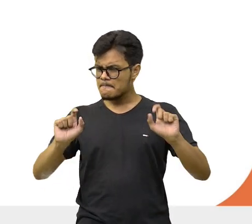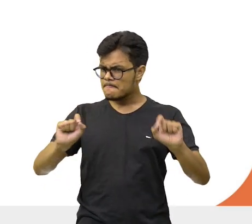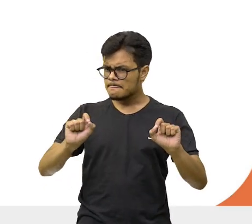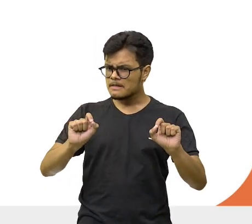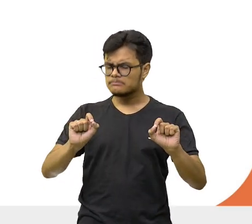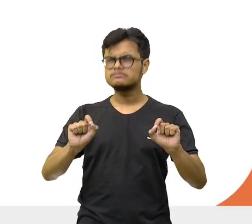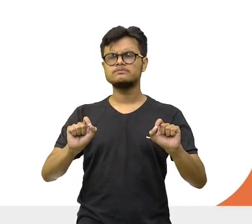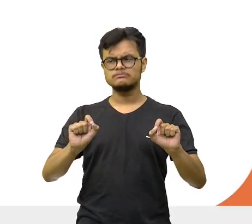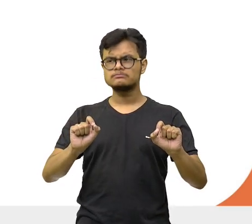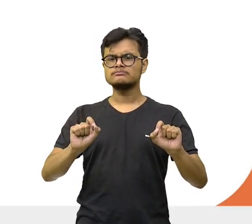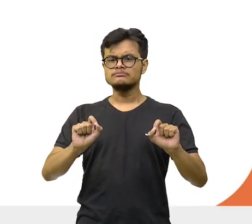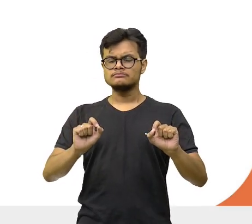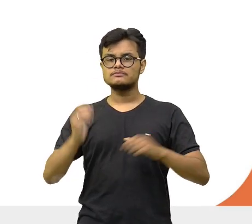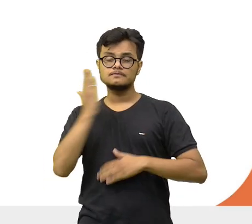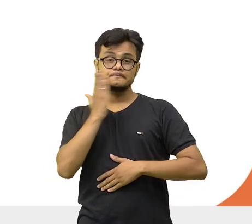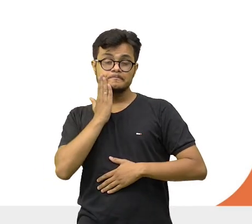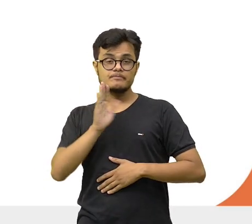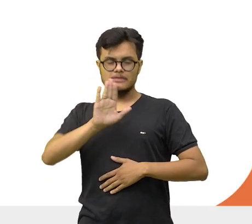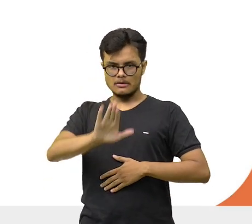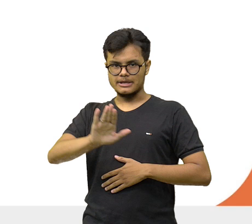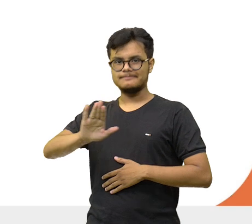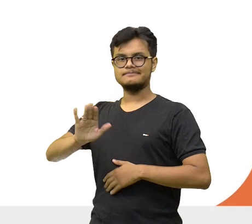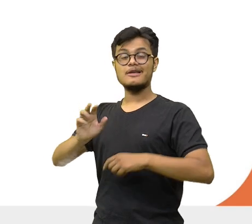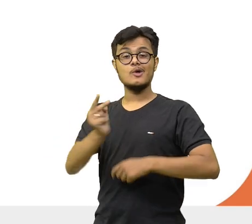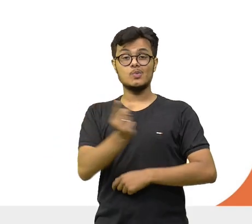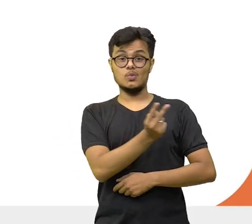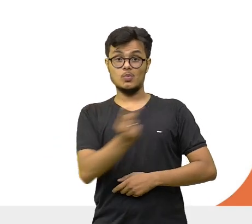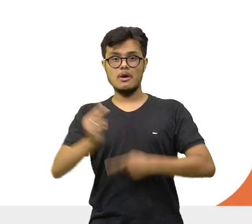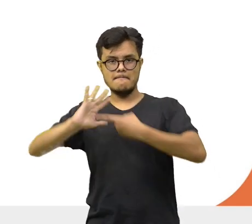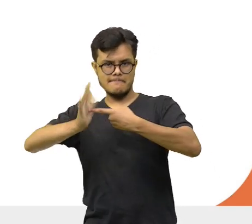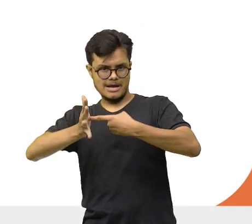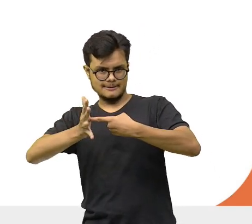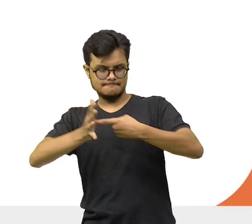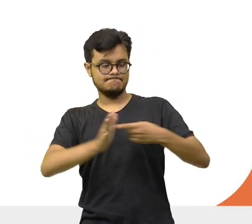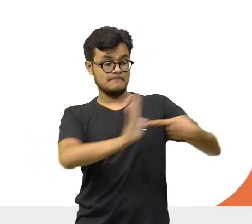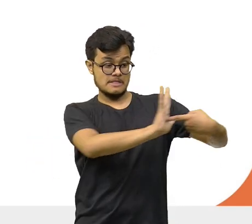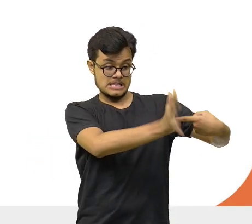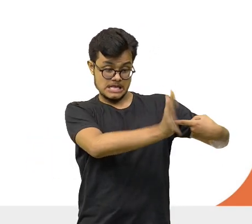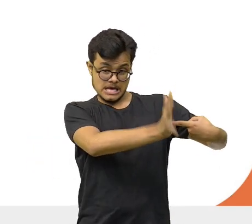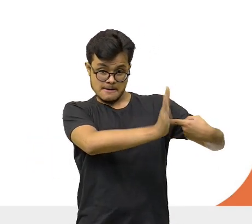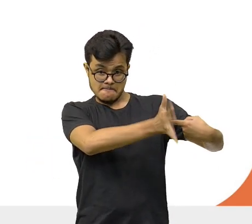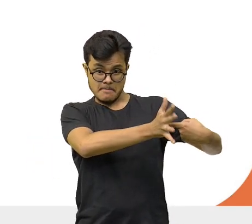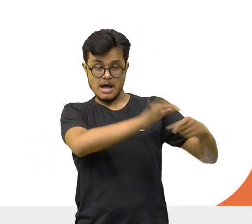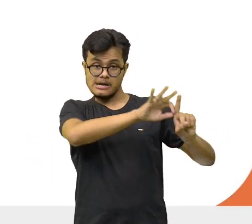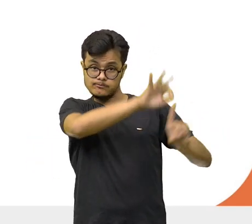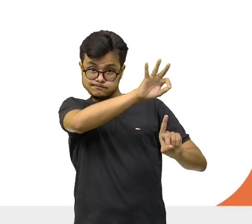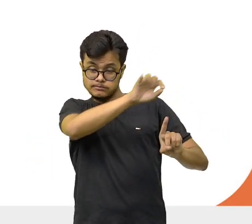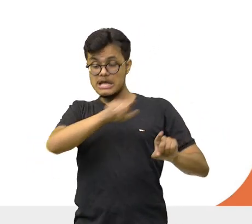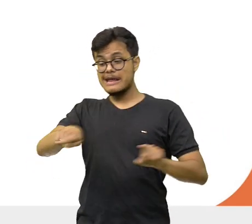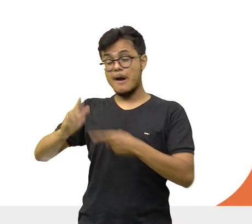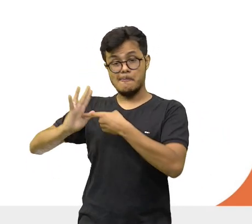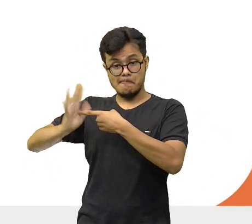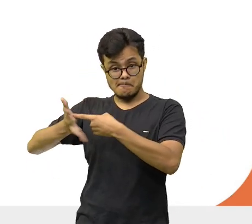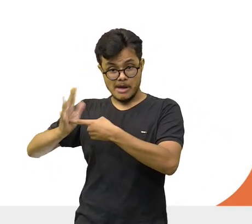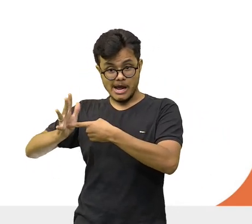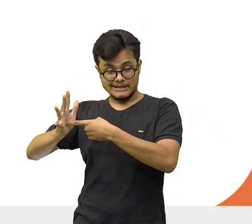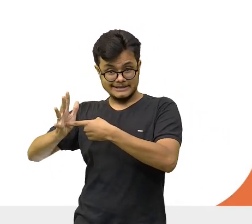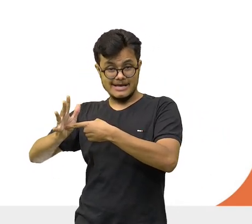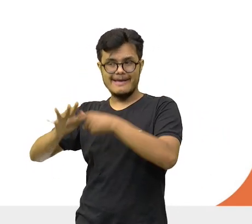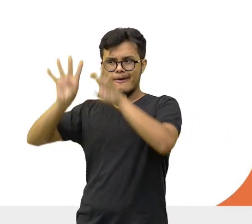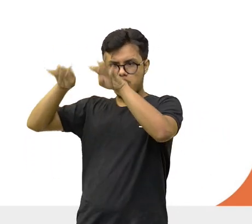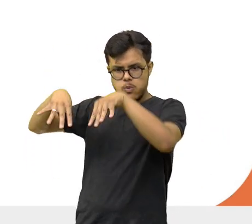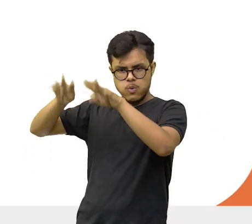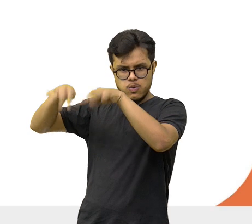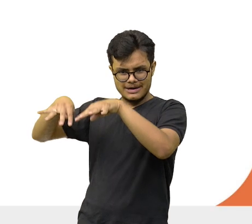Para saber se é um refrigerador ou se é uma máquina térmica em um gráfico, eu tenho que analisar o sentido